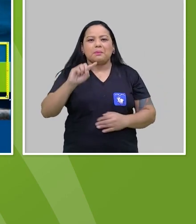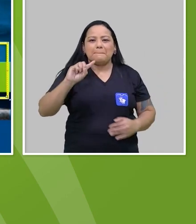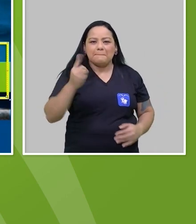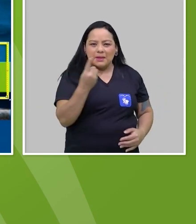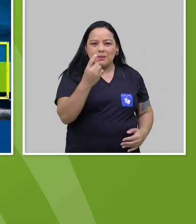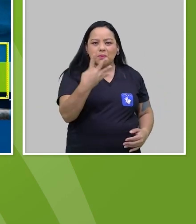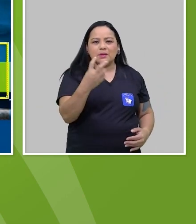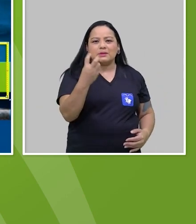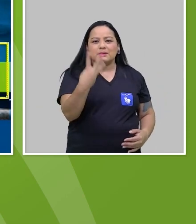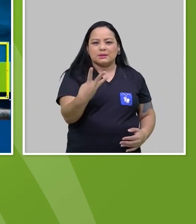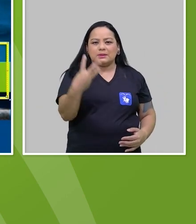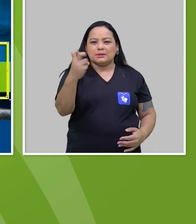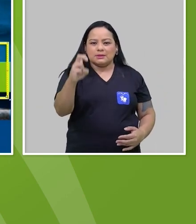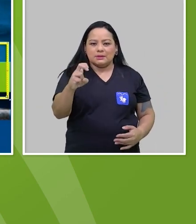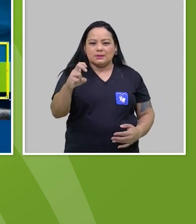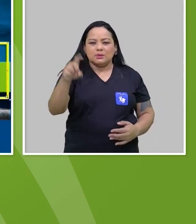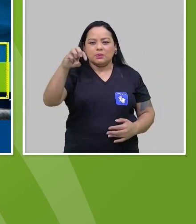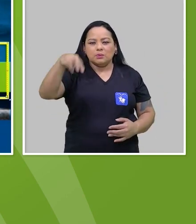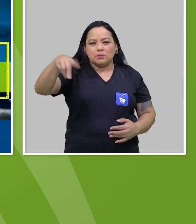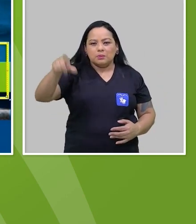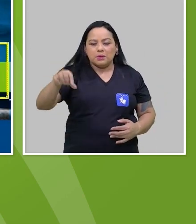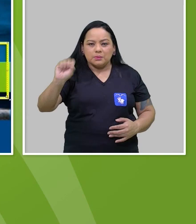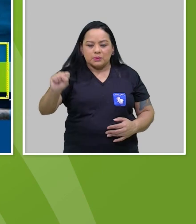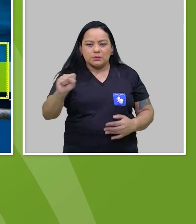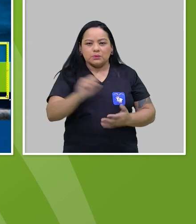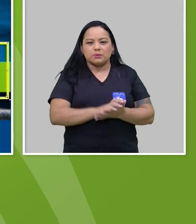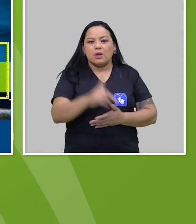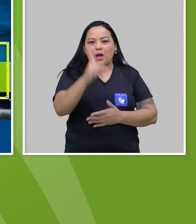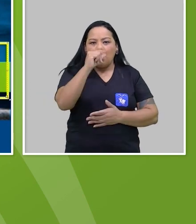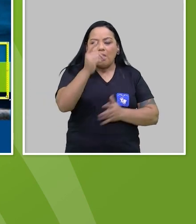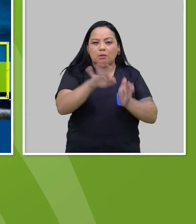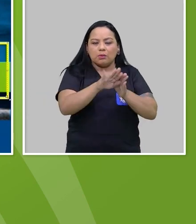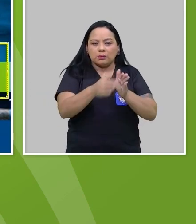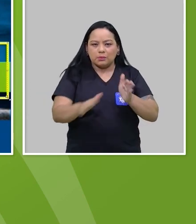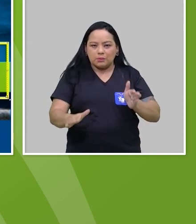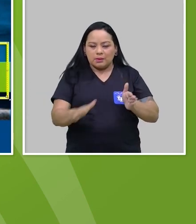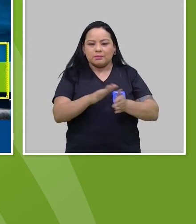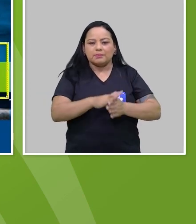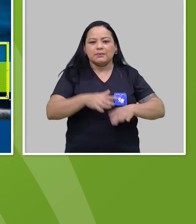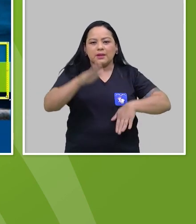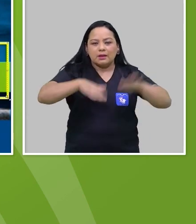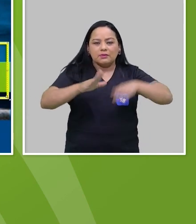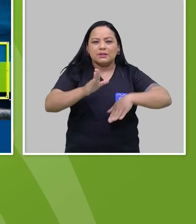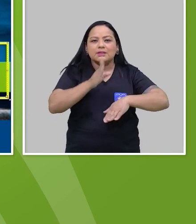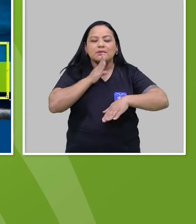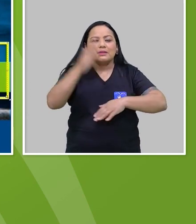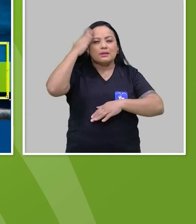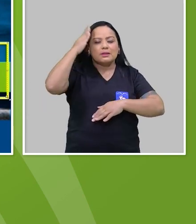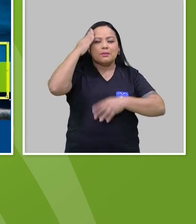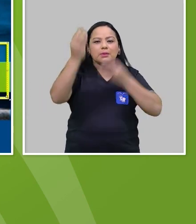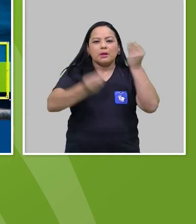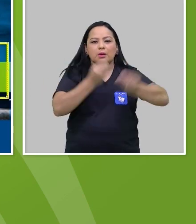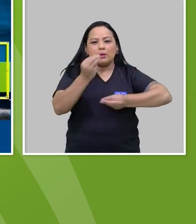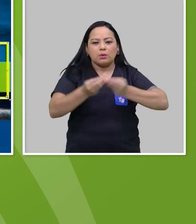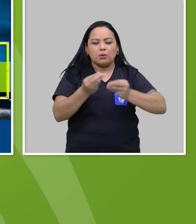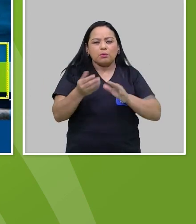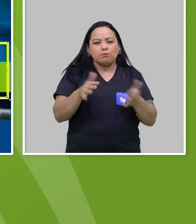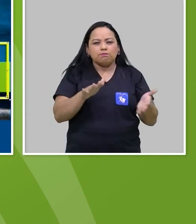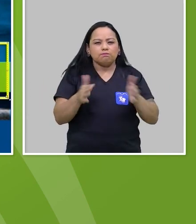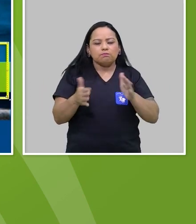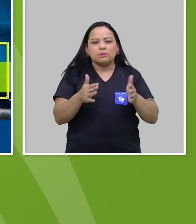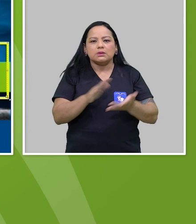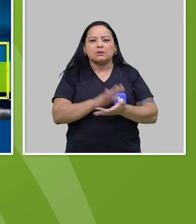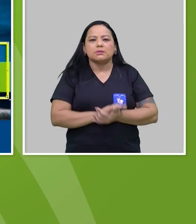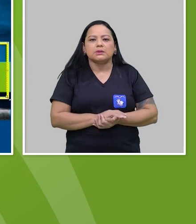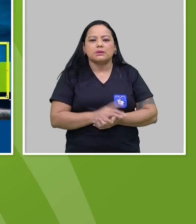1.435 metros por segundo. Nesse caso aí, água do mar, tá, gente? Mas aí a gente vai considerar uma média. Então, eu tenho